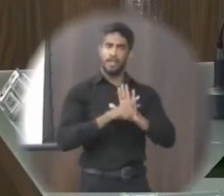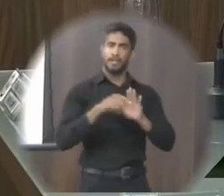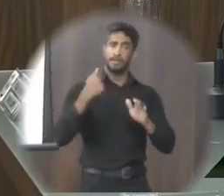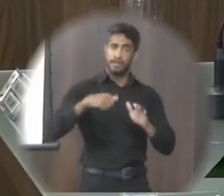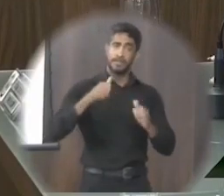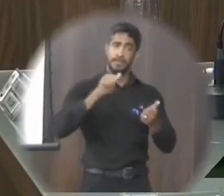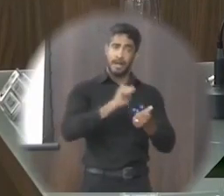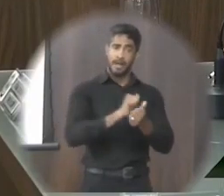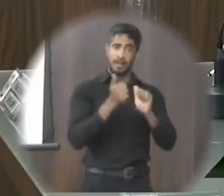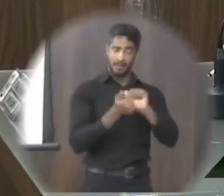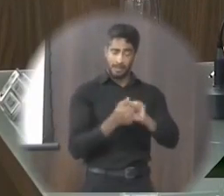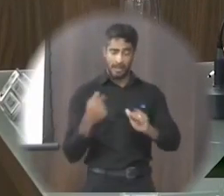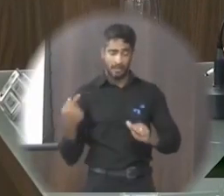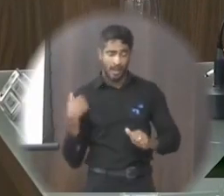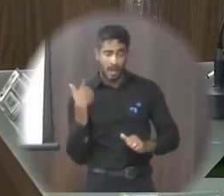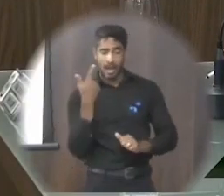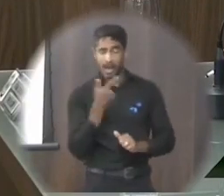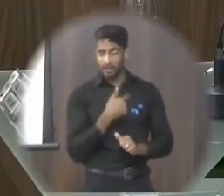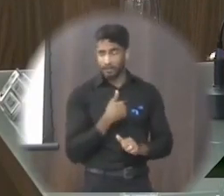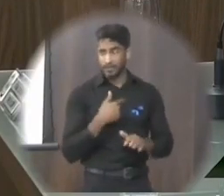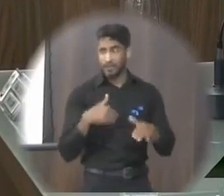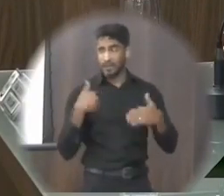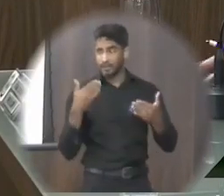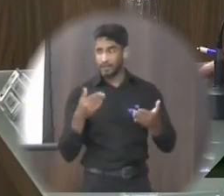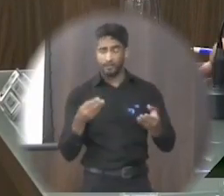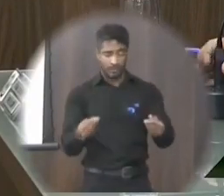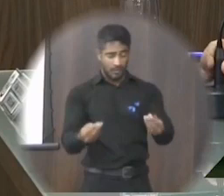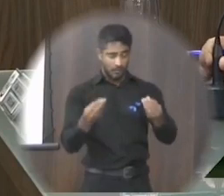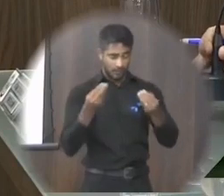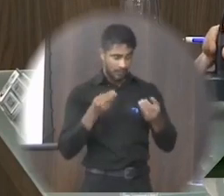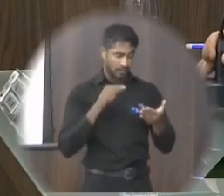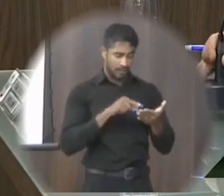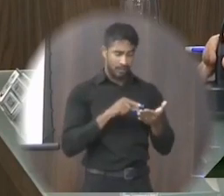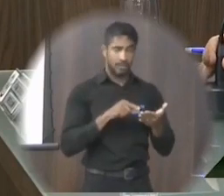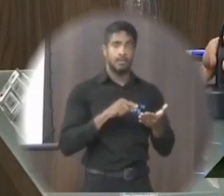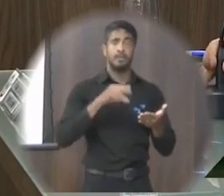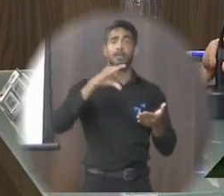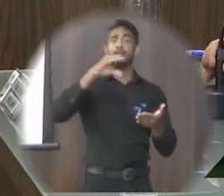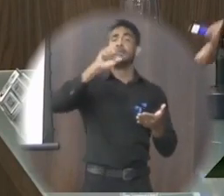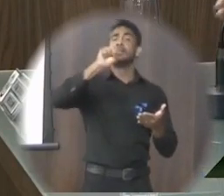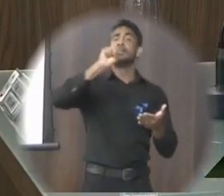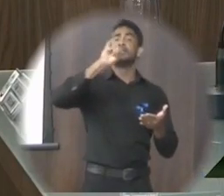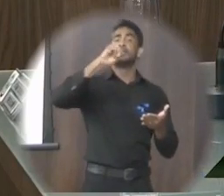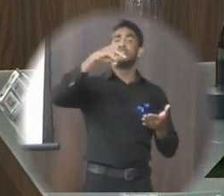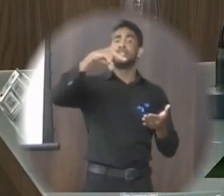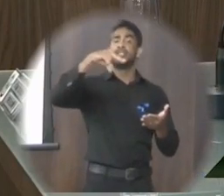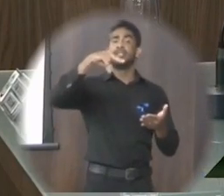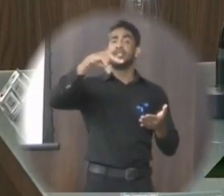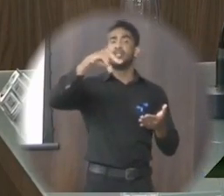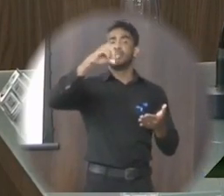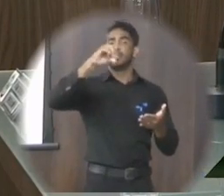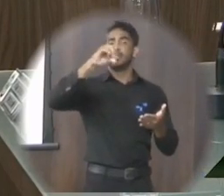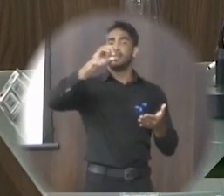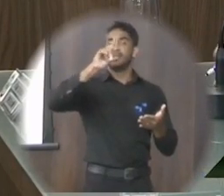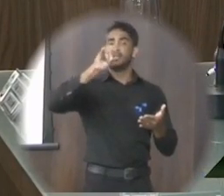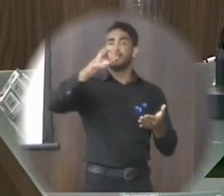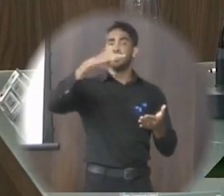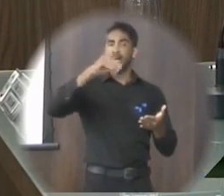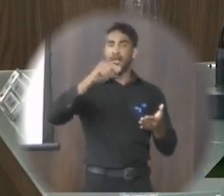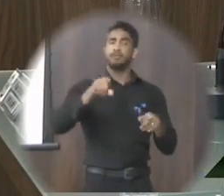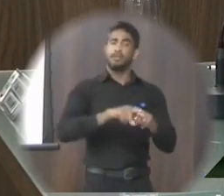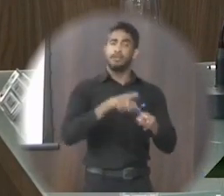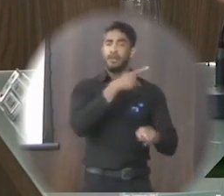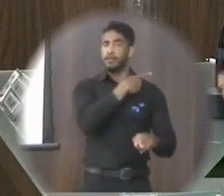nossa aqui, que é a Previjan. Então, veio a essa casa aqui o sindicato, veio a essa casa o presidente da